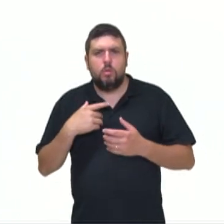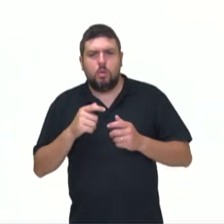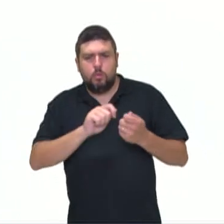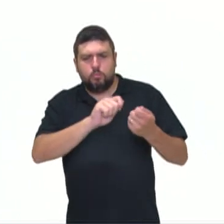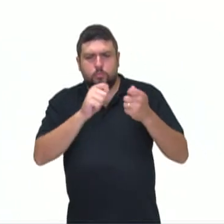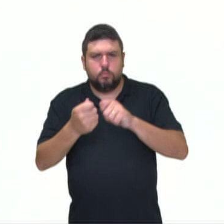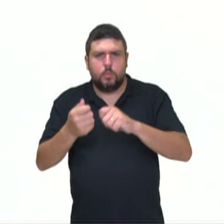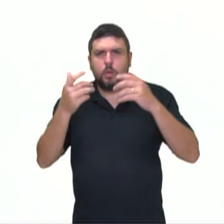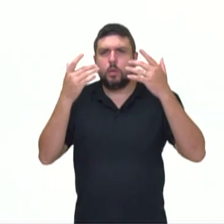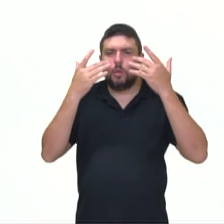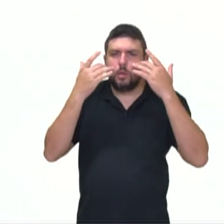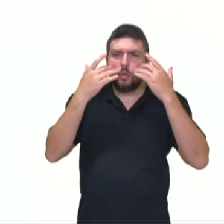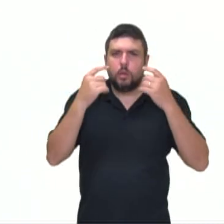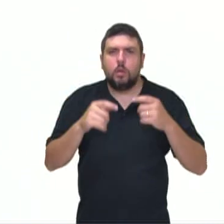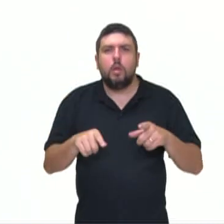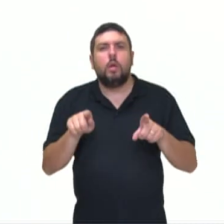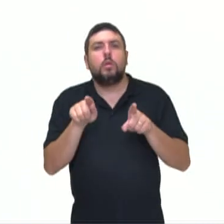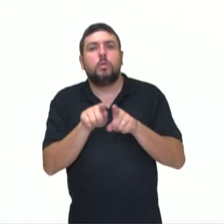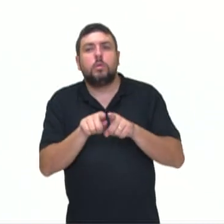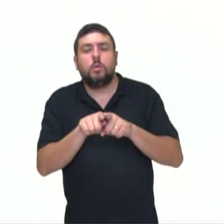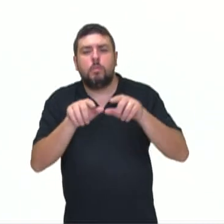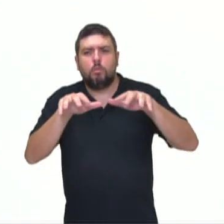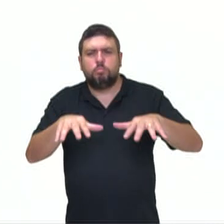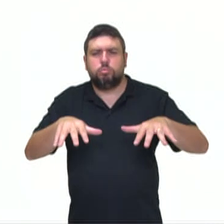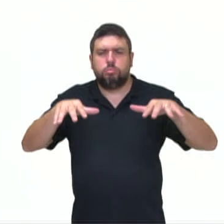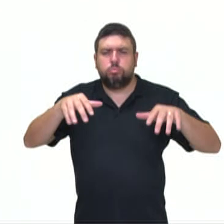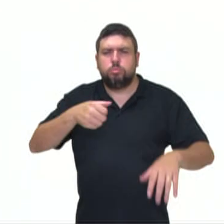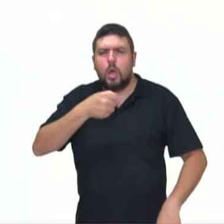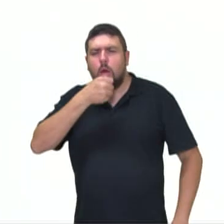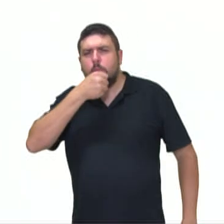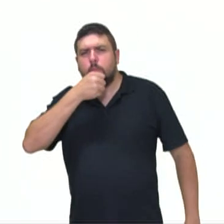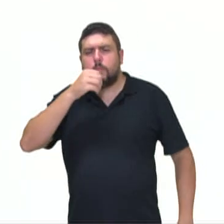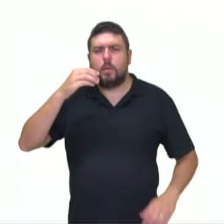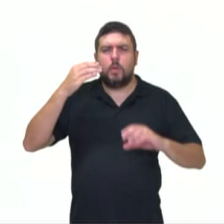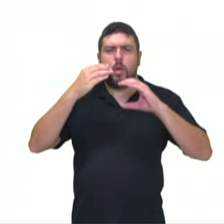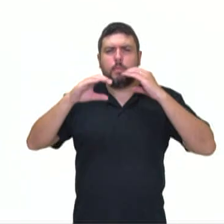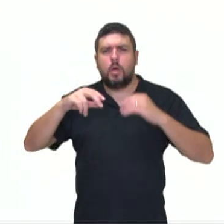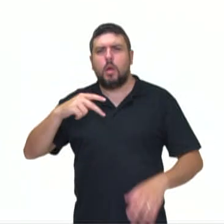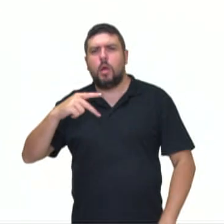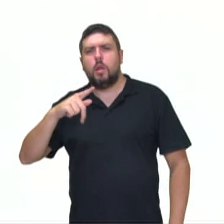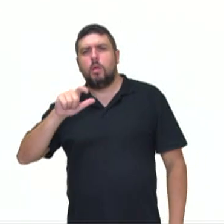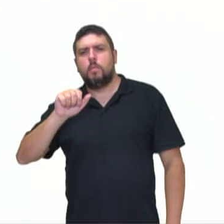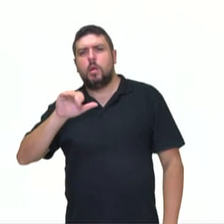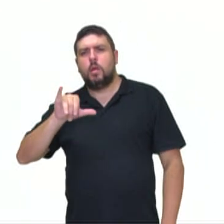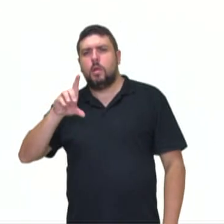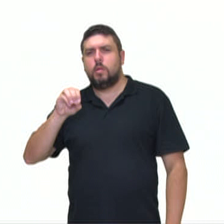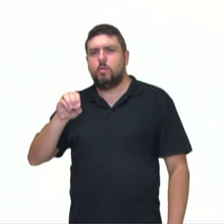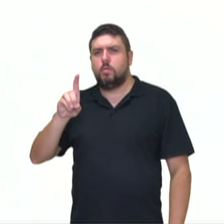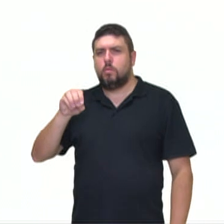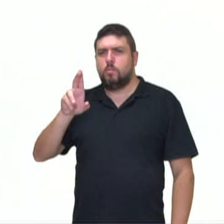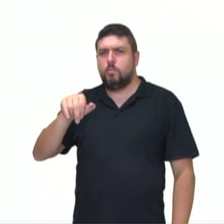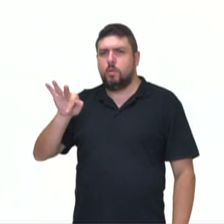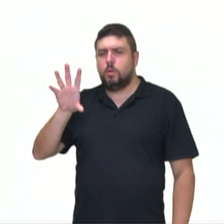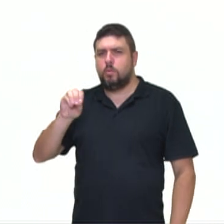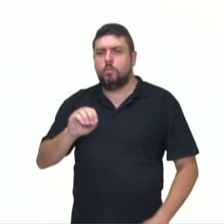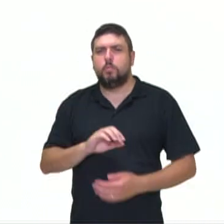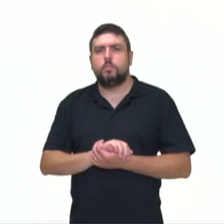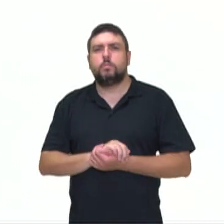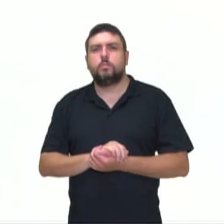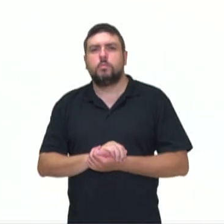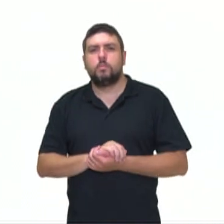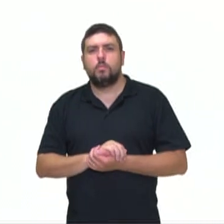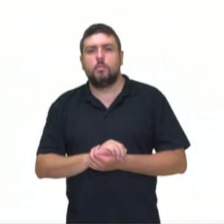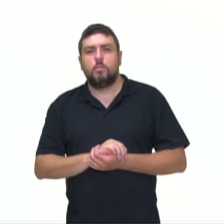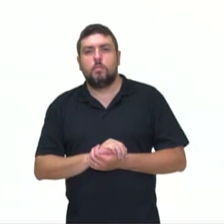uma ópera com Plácido Domingo no papel de Neruda. O Carteiro e o Poeta, livro mais conhecido do chileno